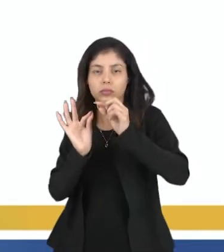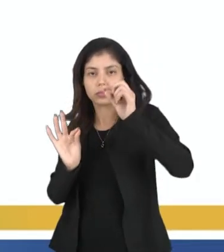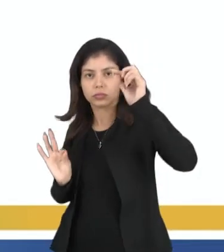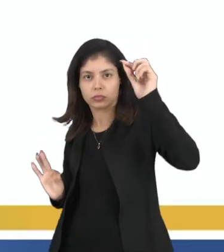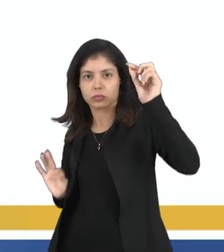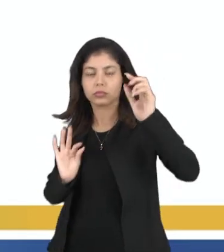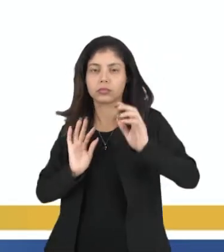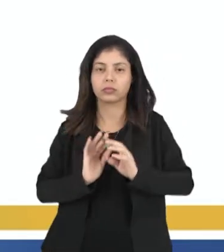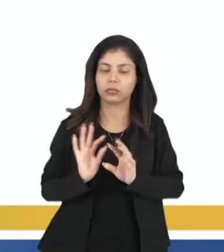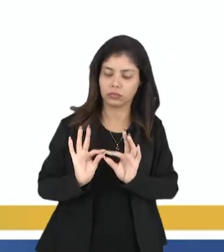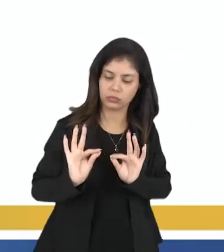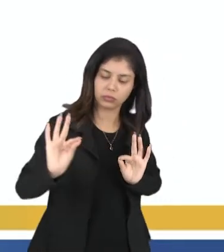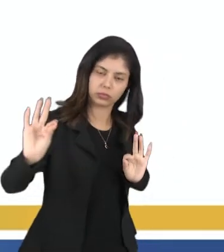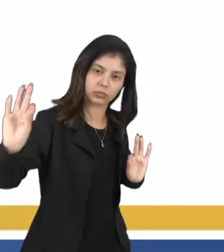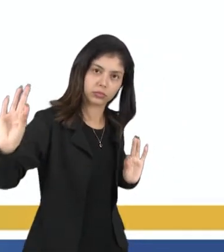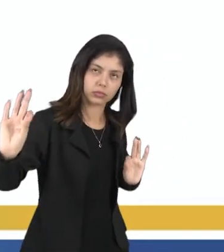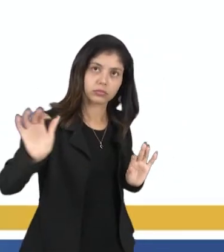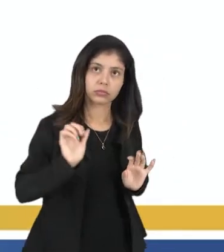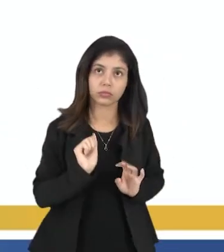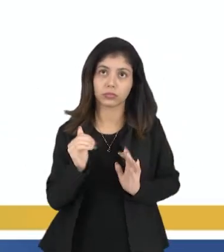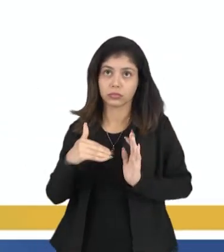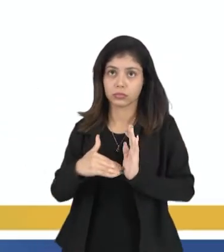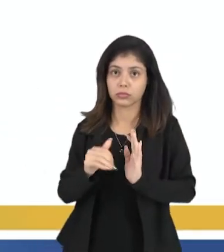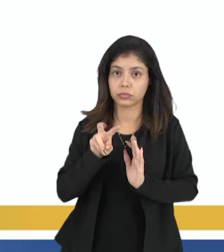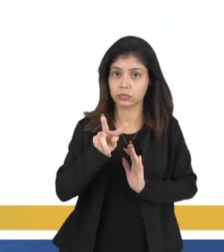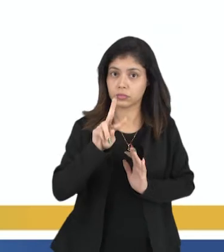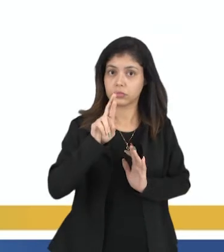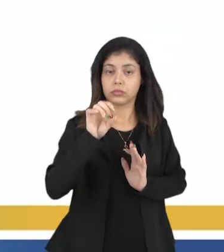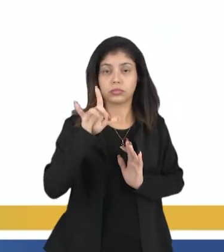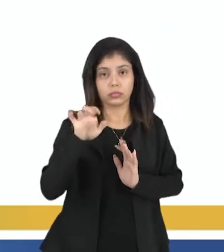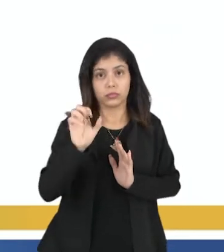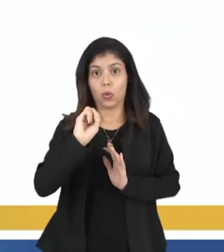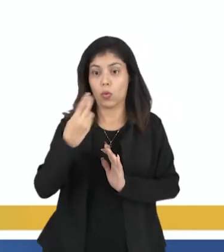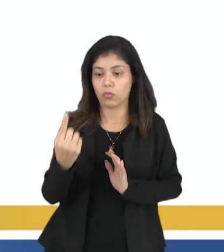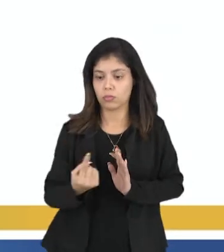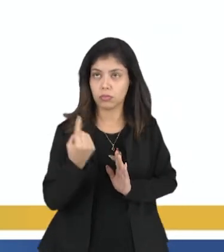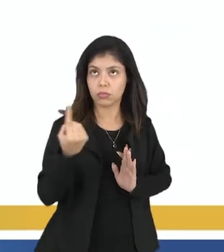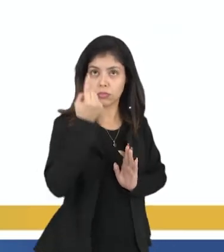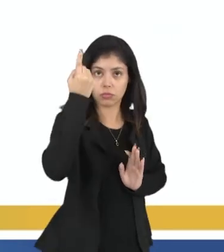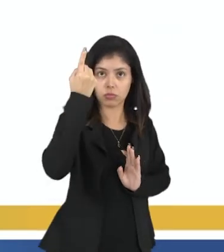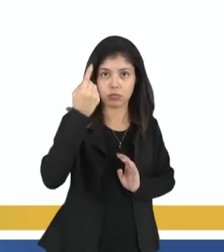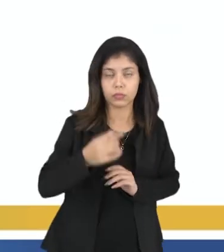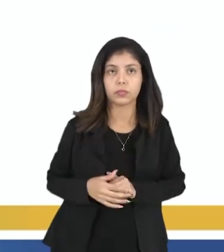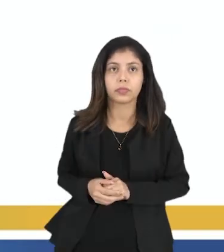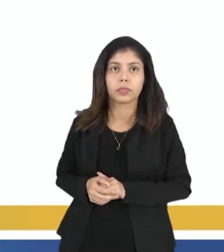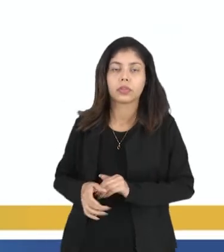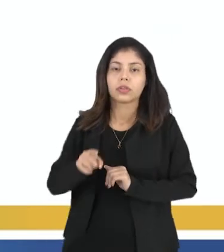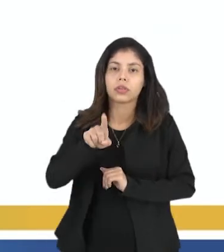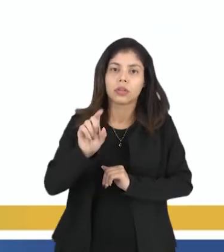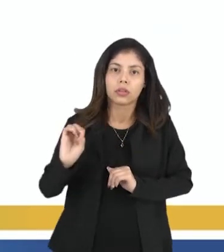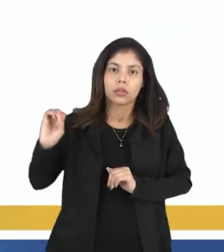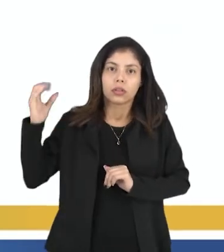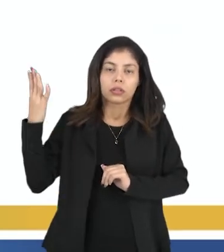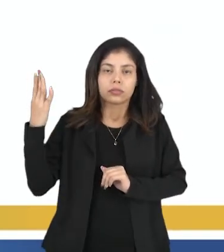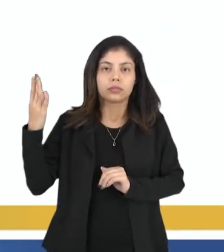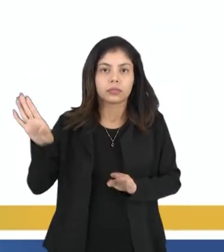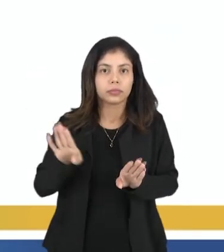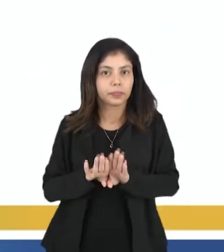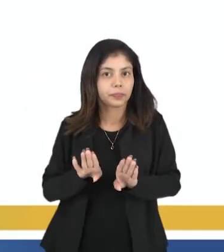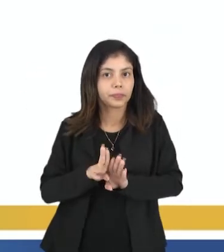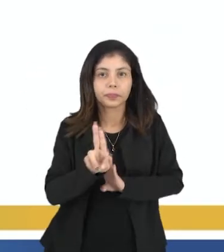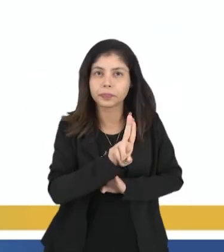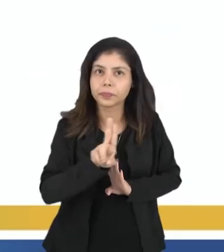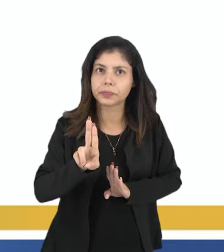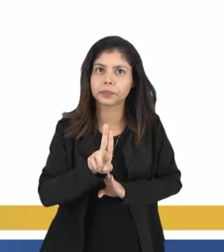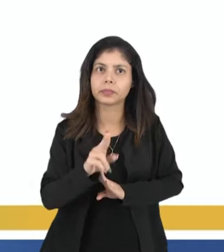dessa reta a até o vértice ou ápice da pirâmide E aí nesse caso nós vamos dar A